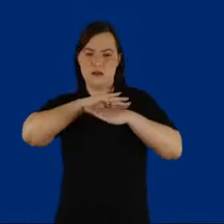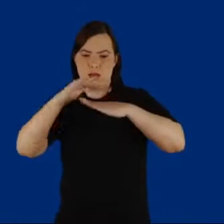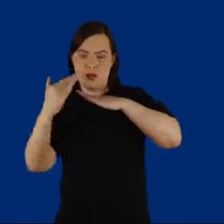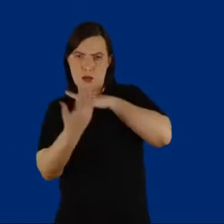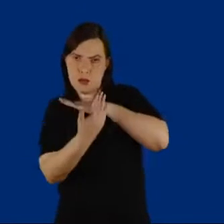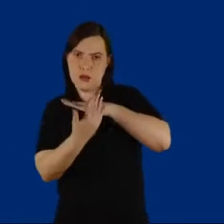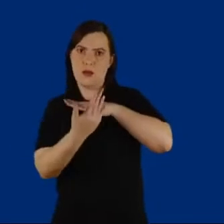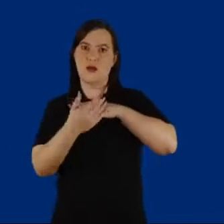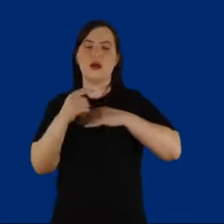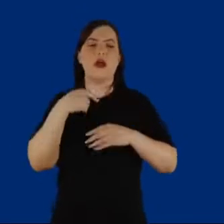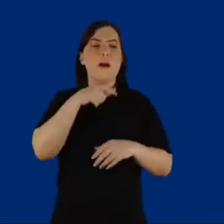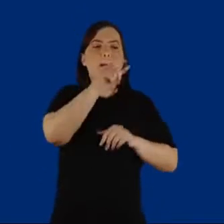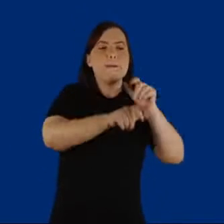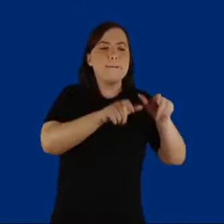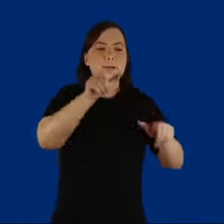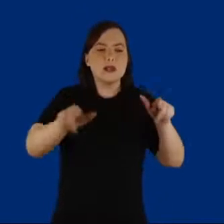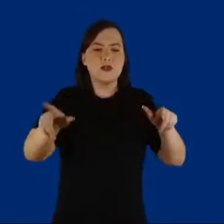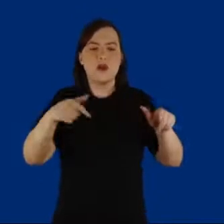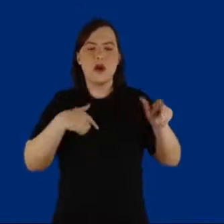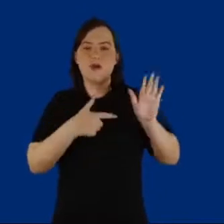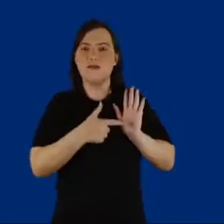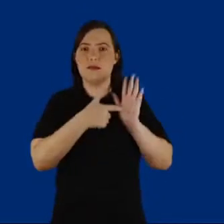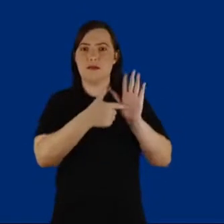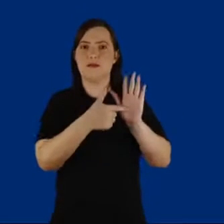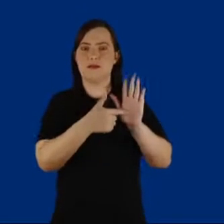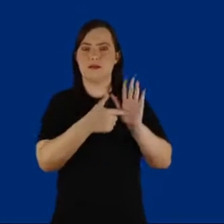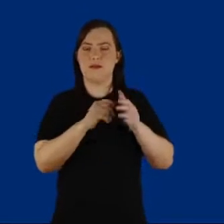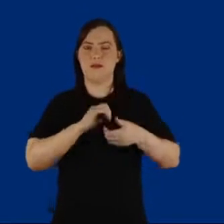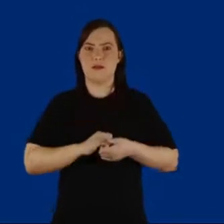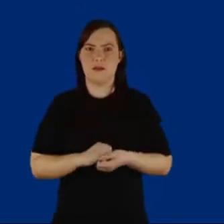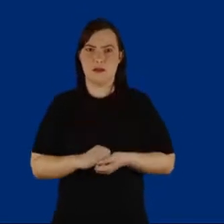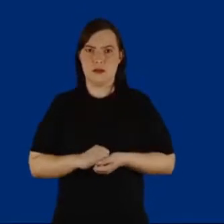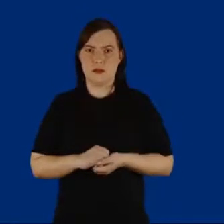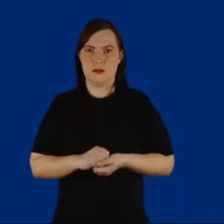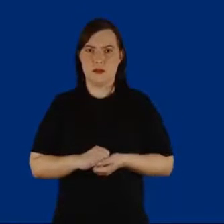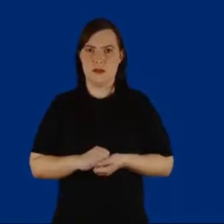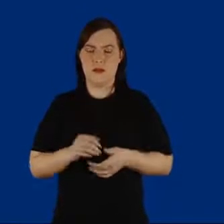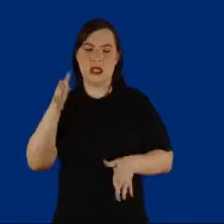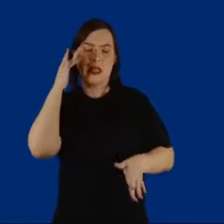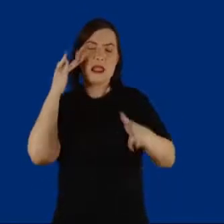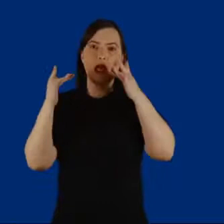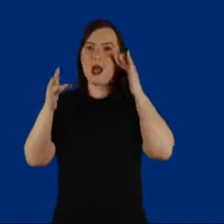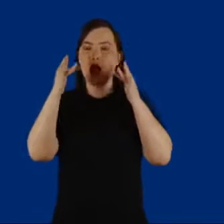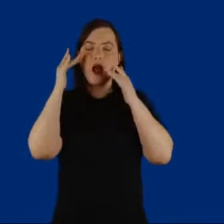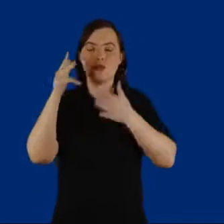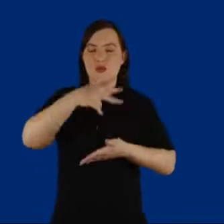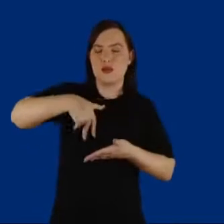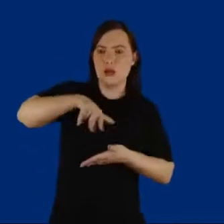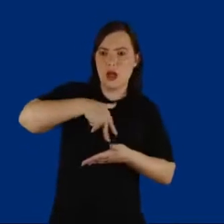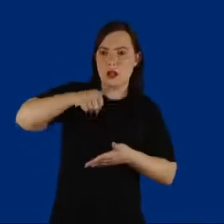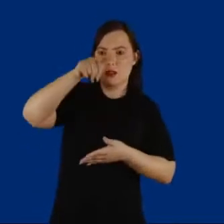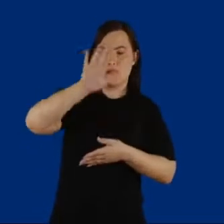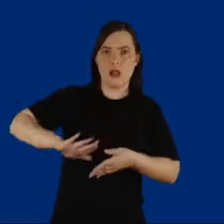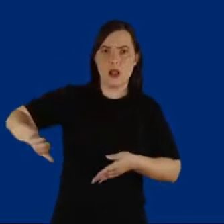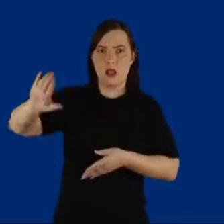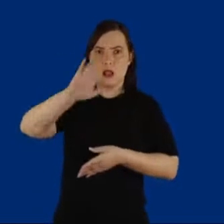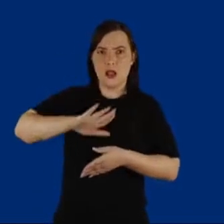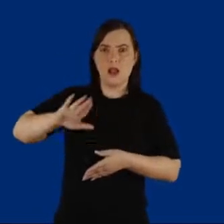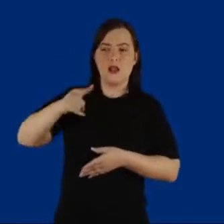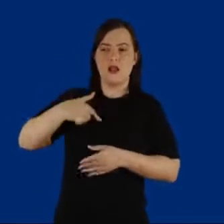que foi a pessoa que estabeleceu o teatro de dança nacional e virou o